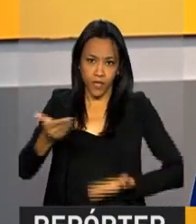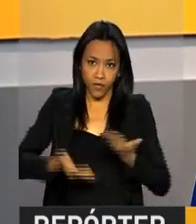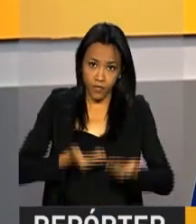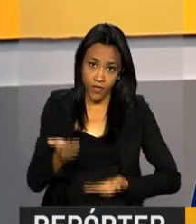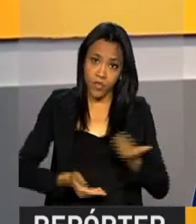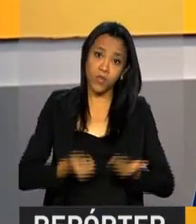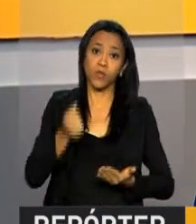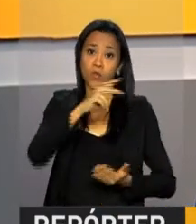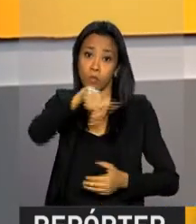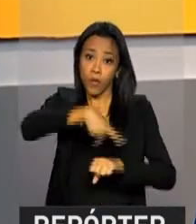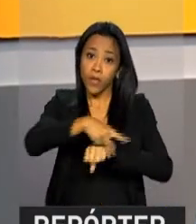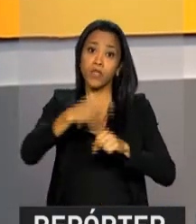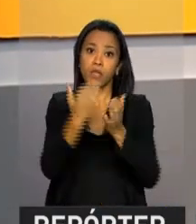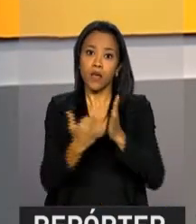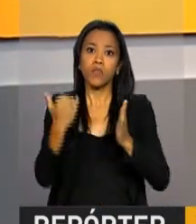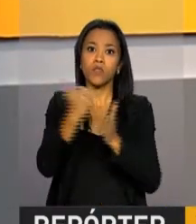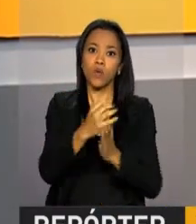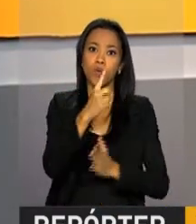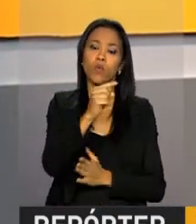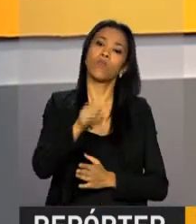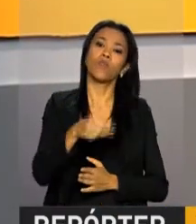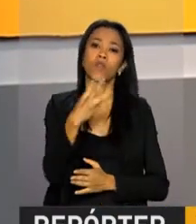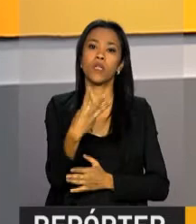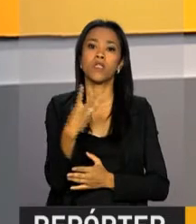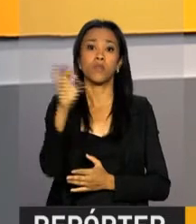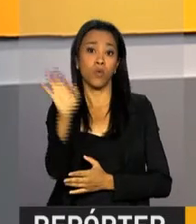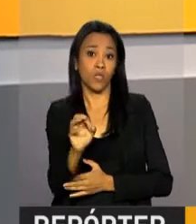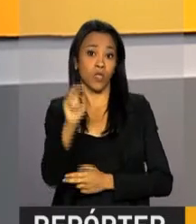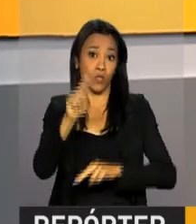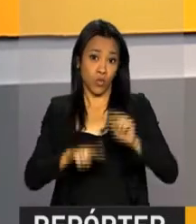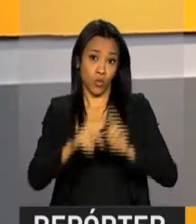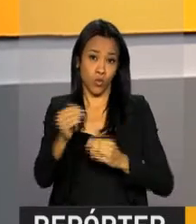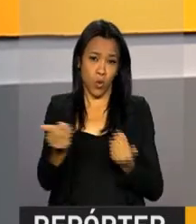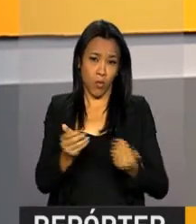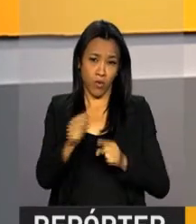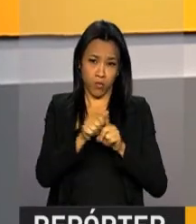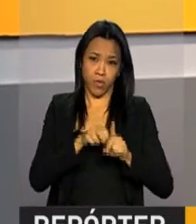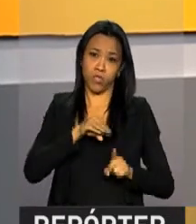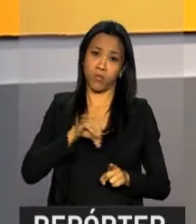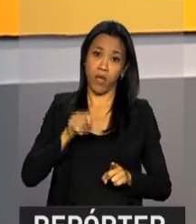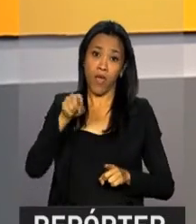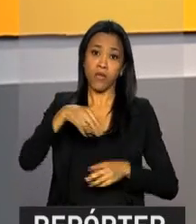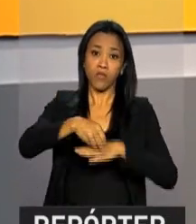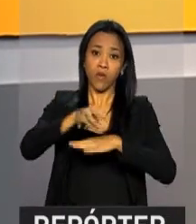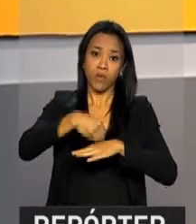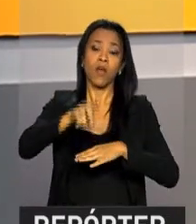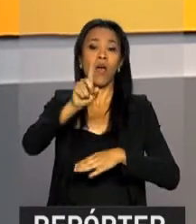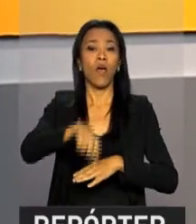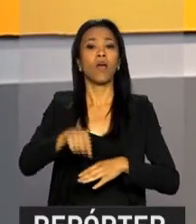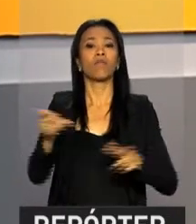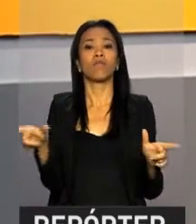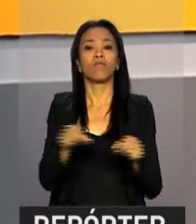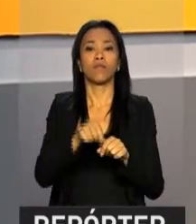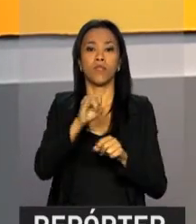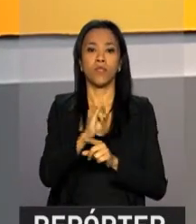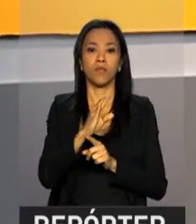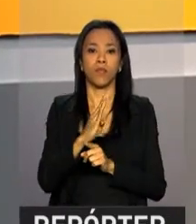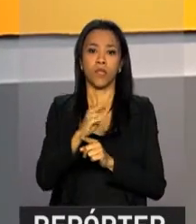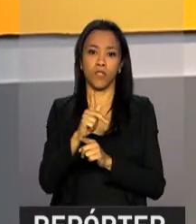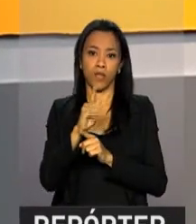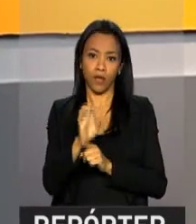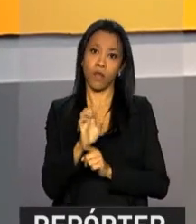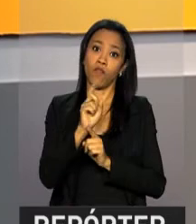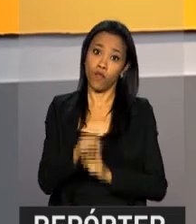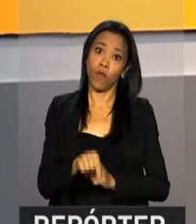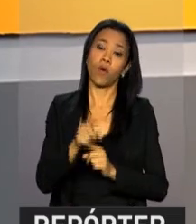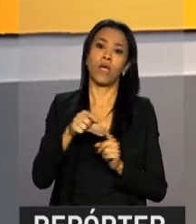1,3 por cento em junho em comparação a maio os dados foram divulgados pelo ibge foi a maior